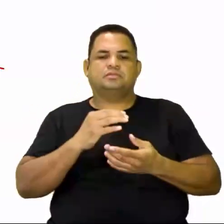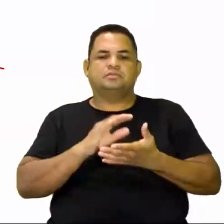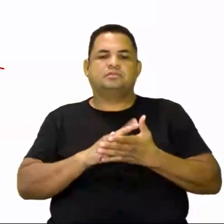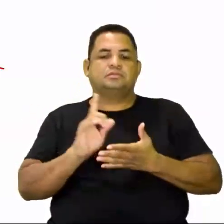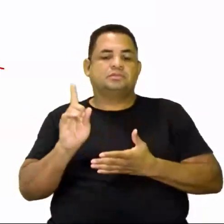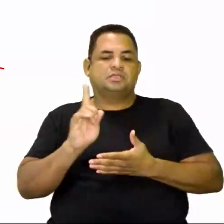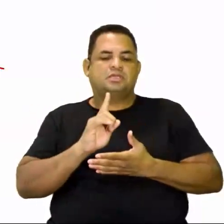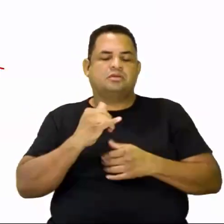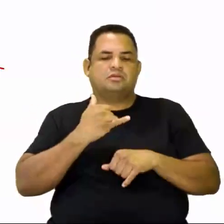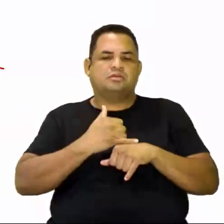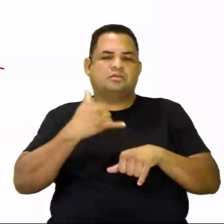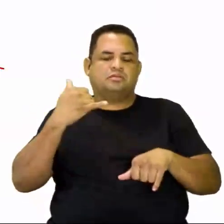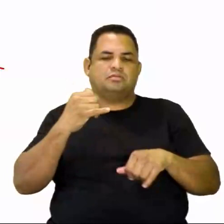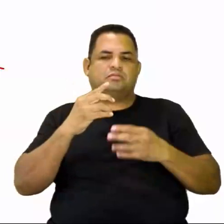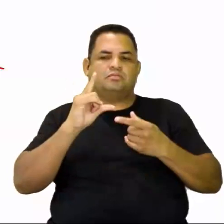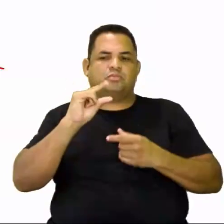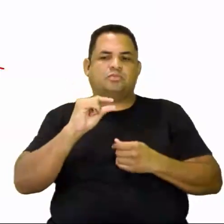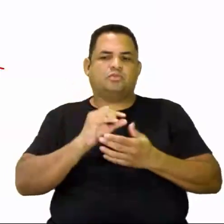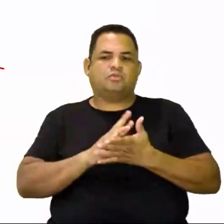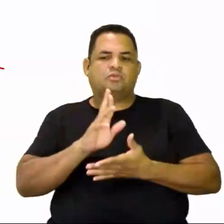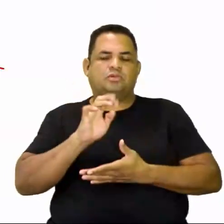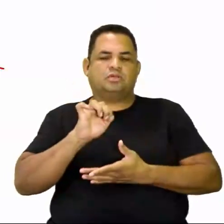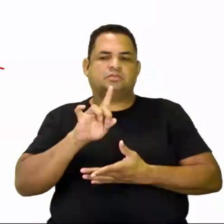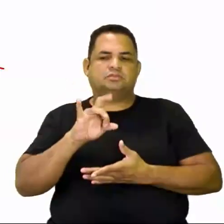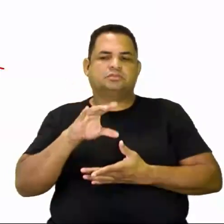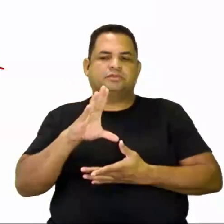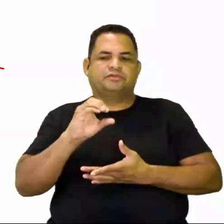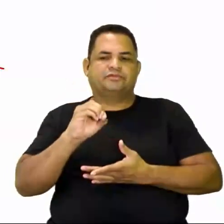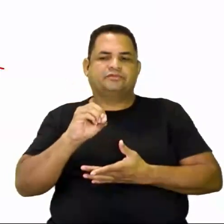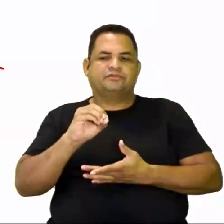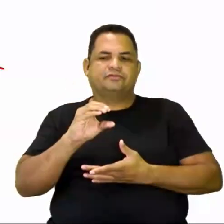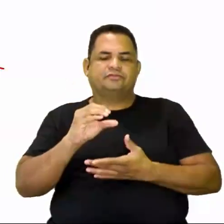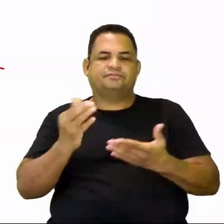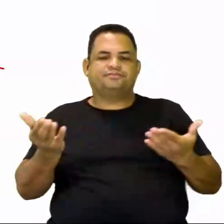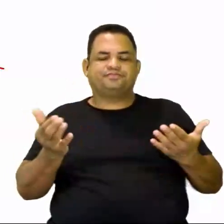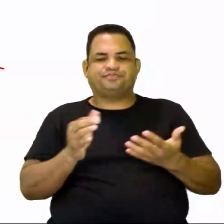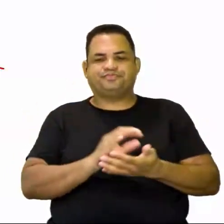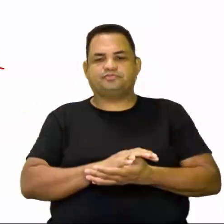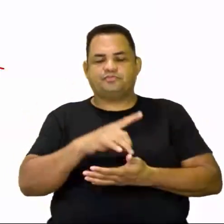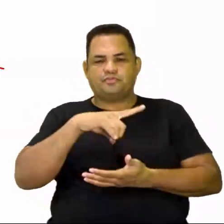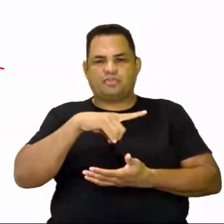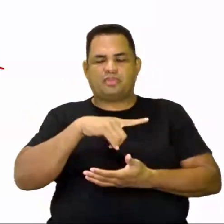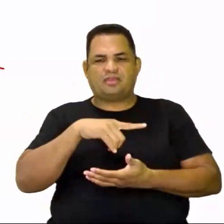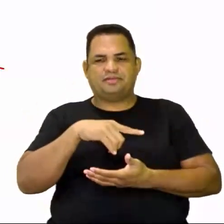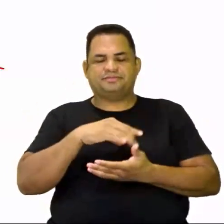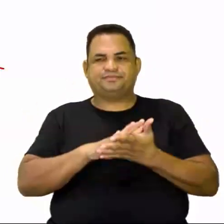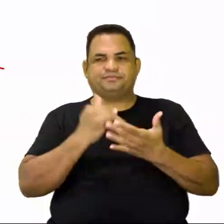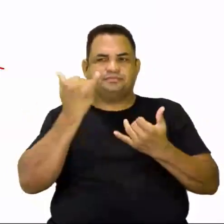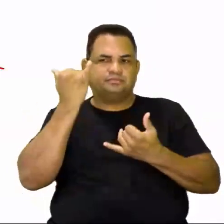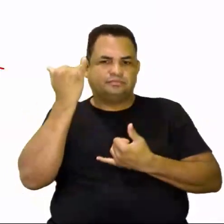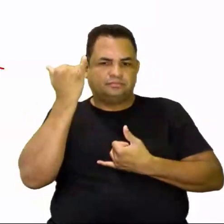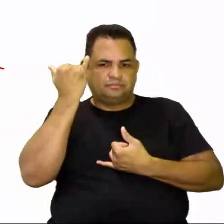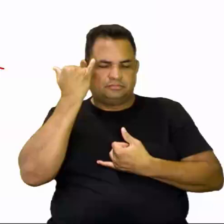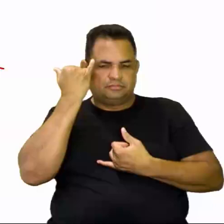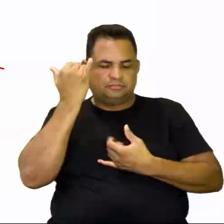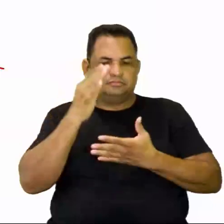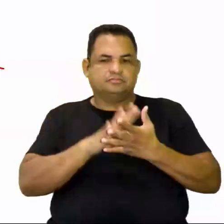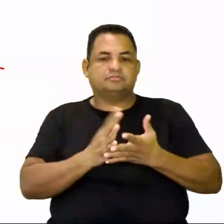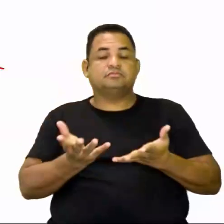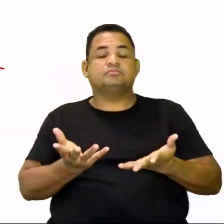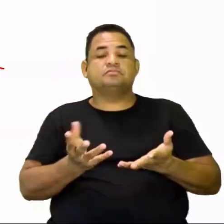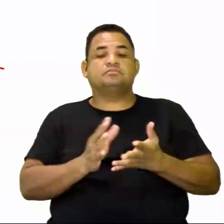metal pouco reativo. Tudo bem? Então, aqui nós temos essas informações que são